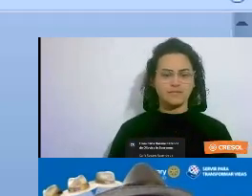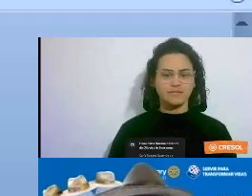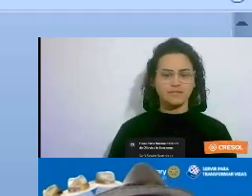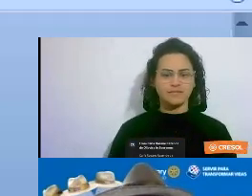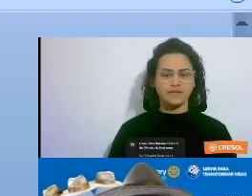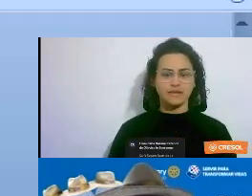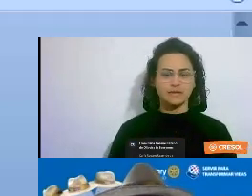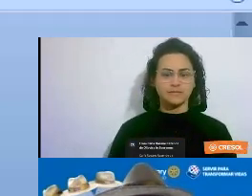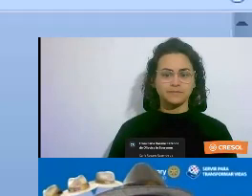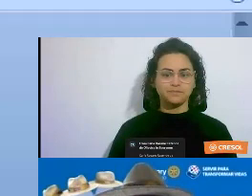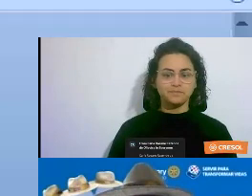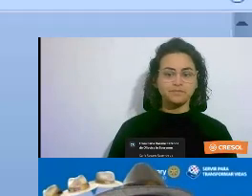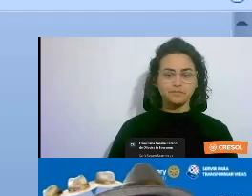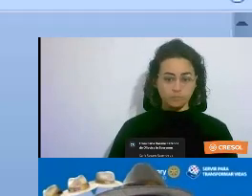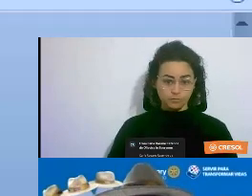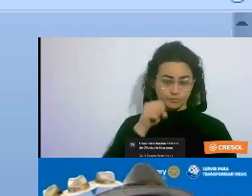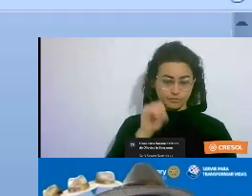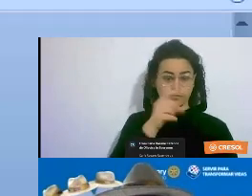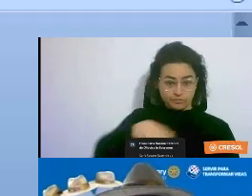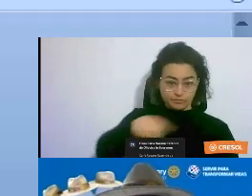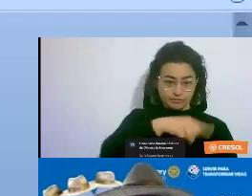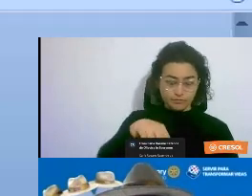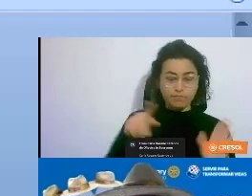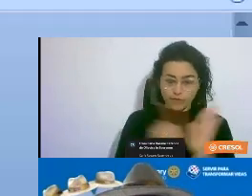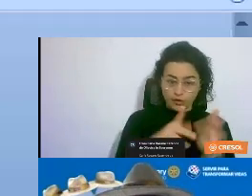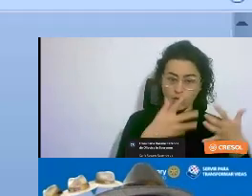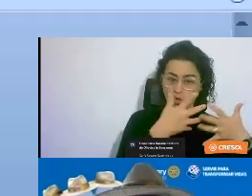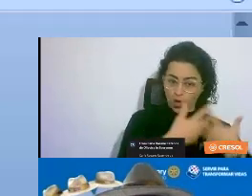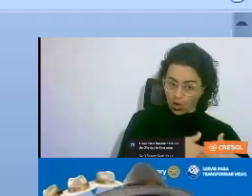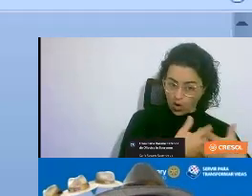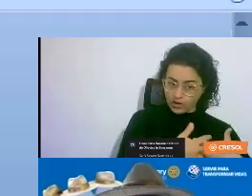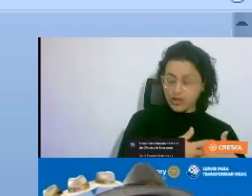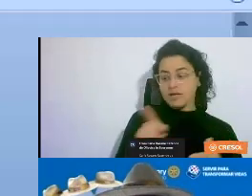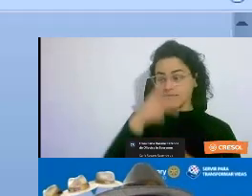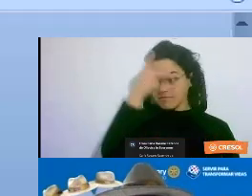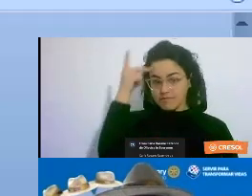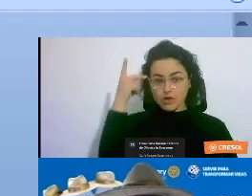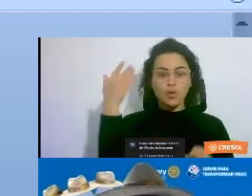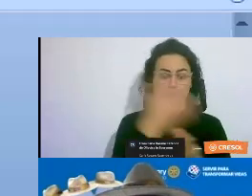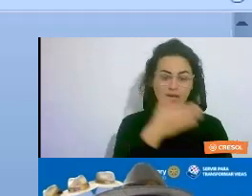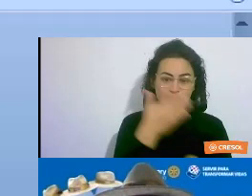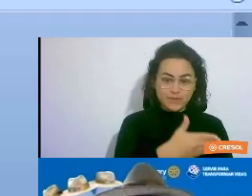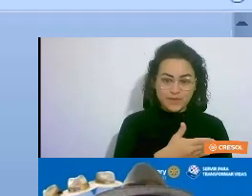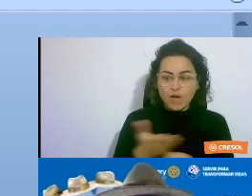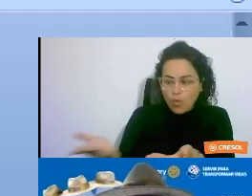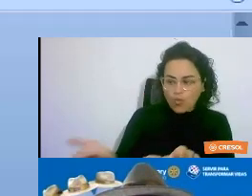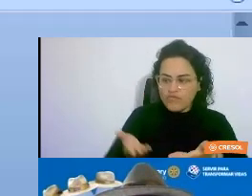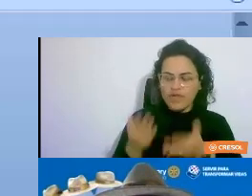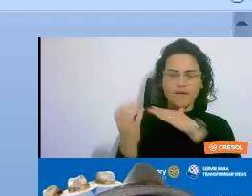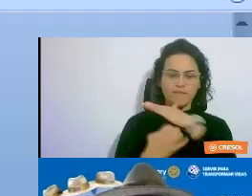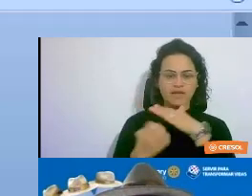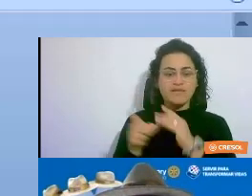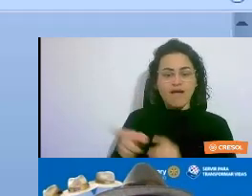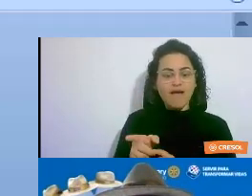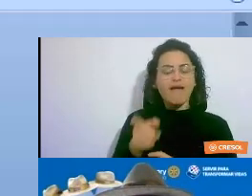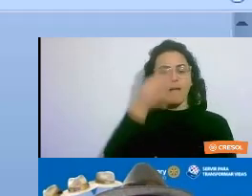entidade, participamos, fazemos parte dessa entidade, nós iremos convidar essas empresas que têm o mesmo perfil.